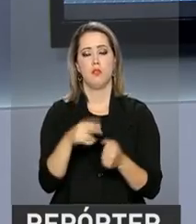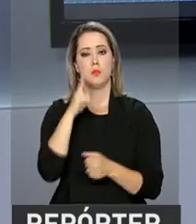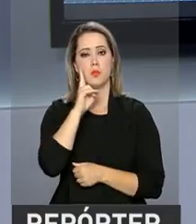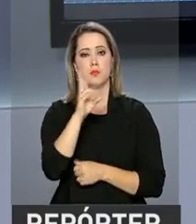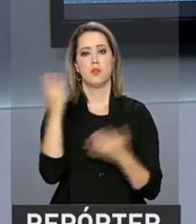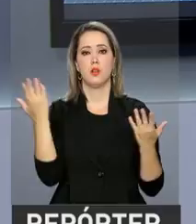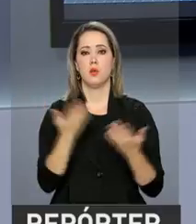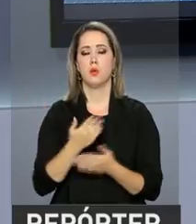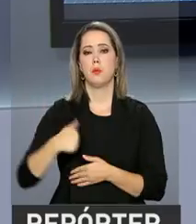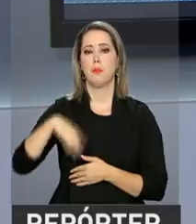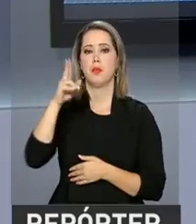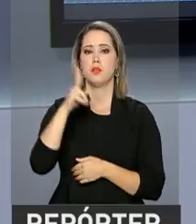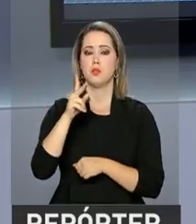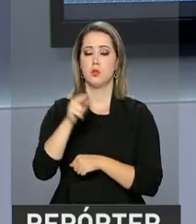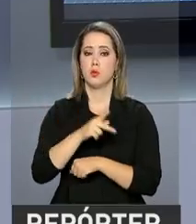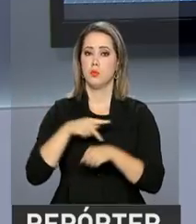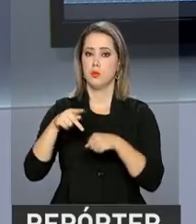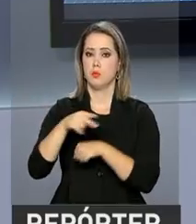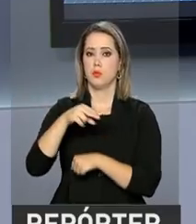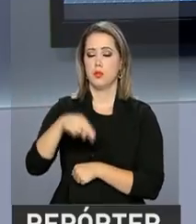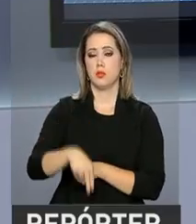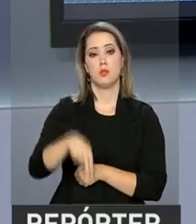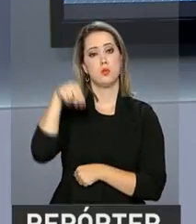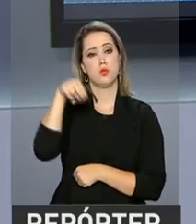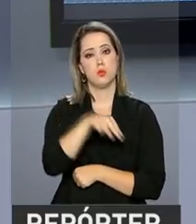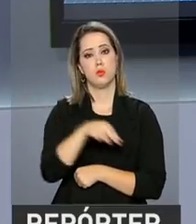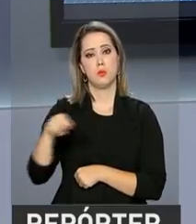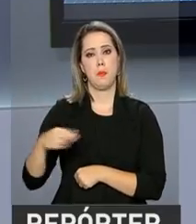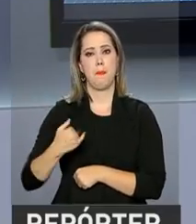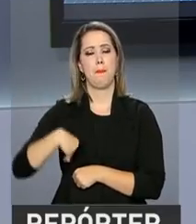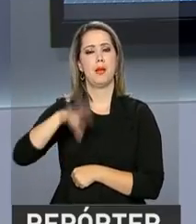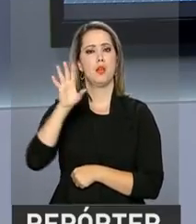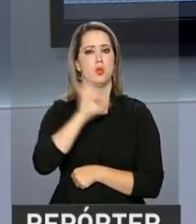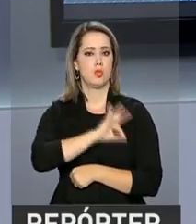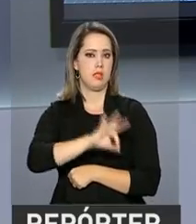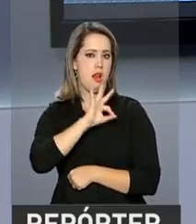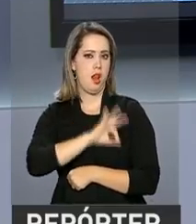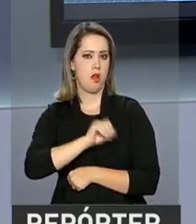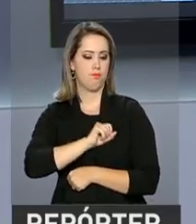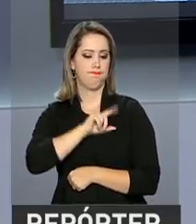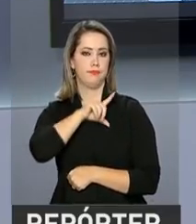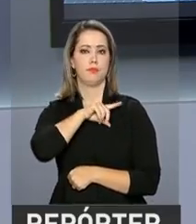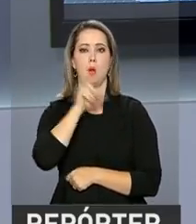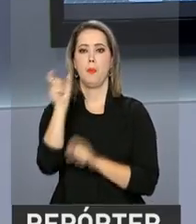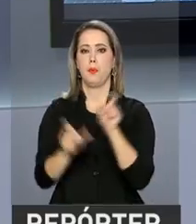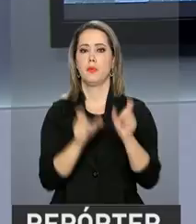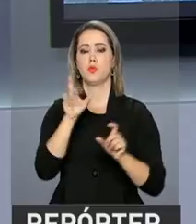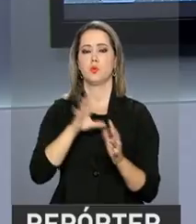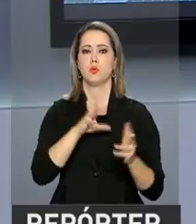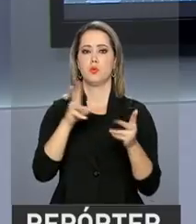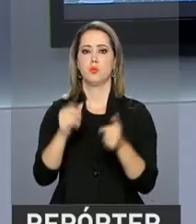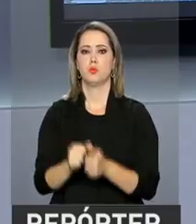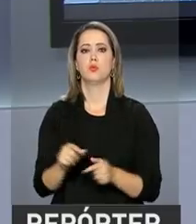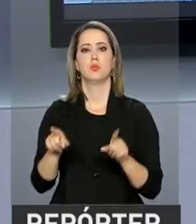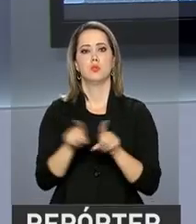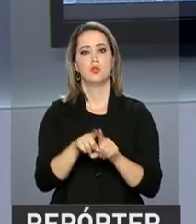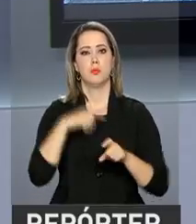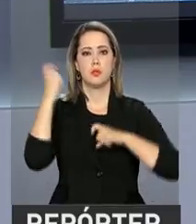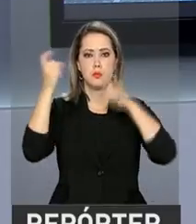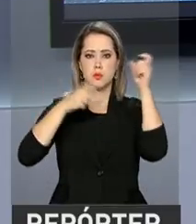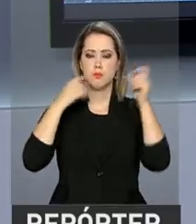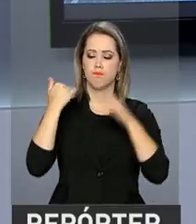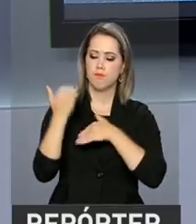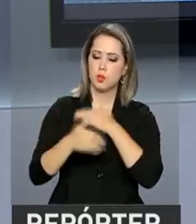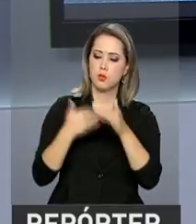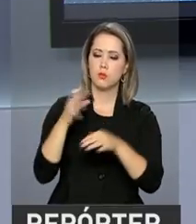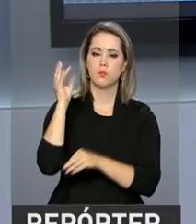mais sobre a noruega é um país que tem umas das maiores rendas médias pessoa do mundo e ainda se preocupa com o